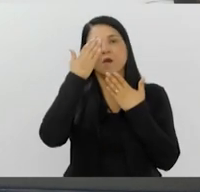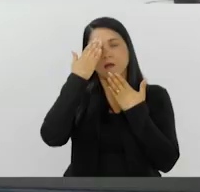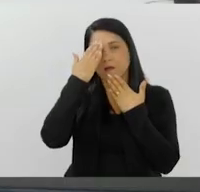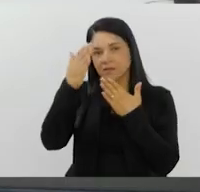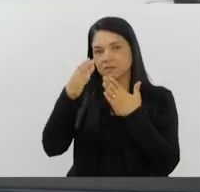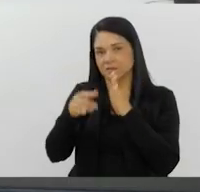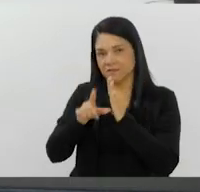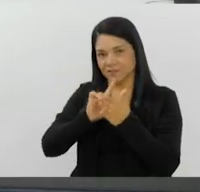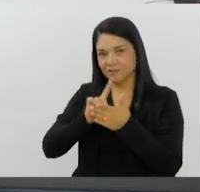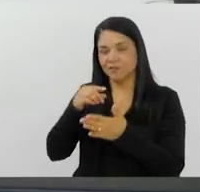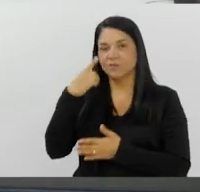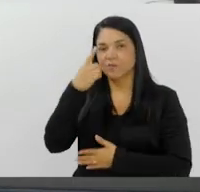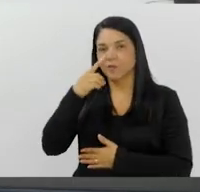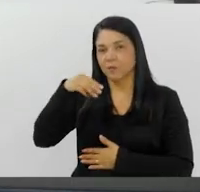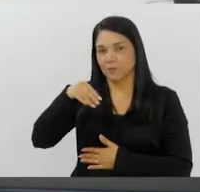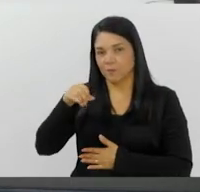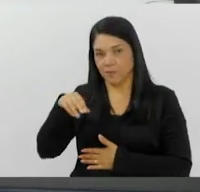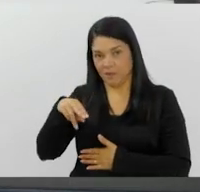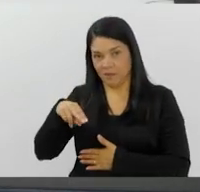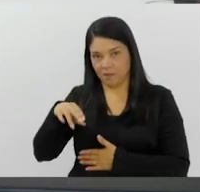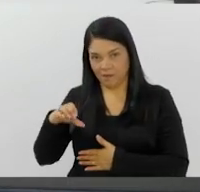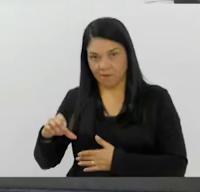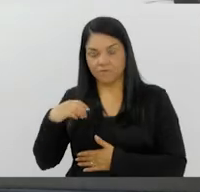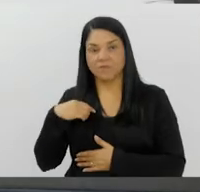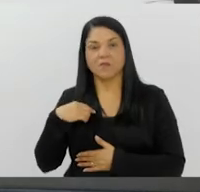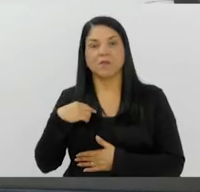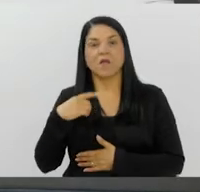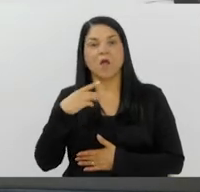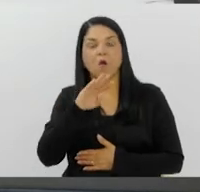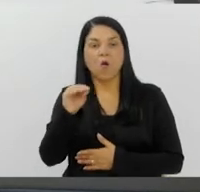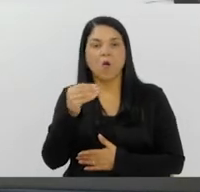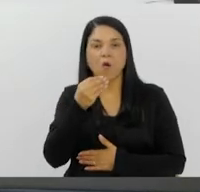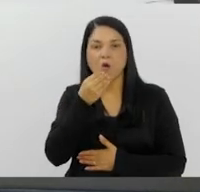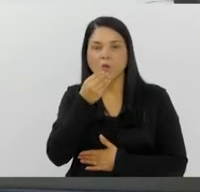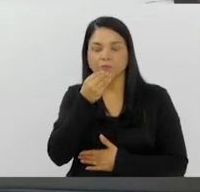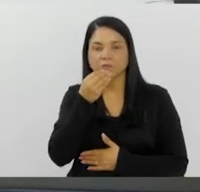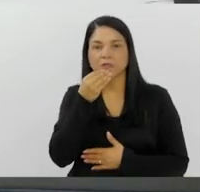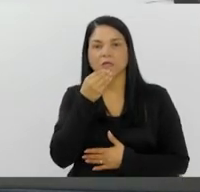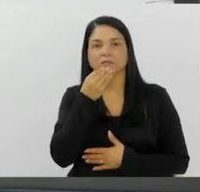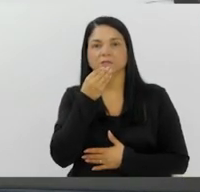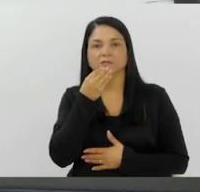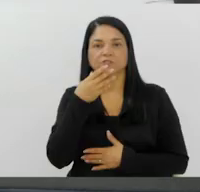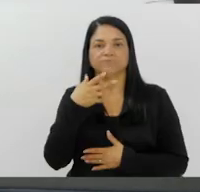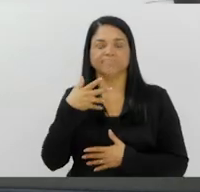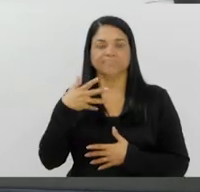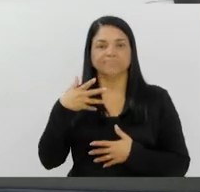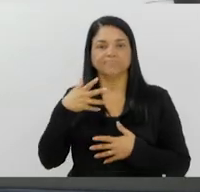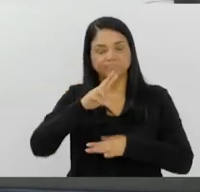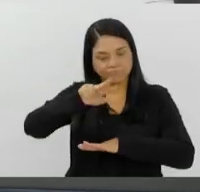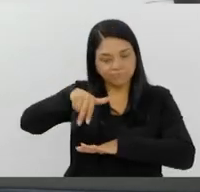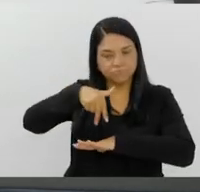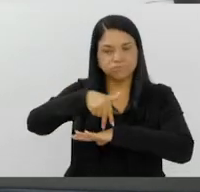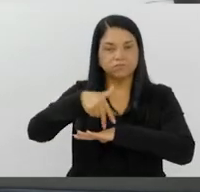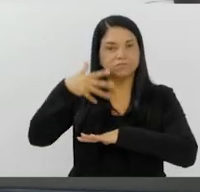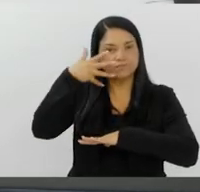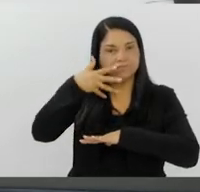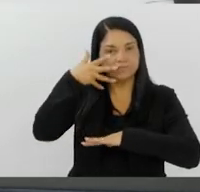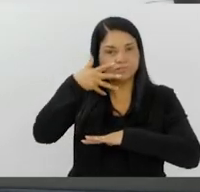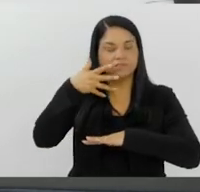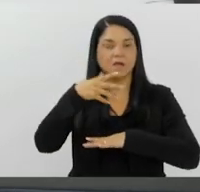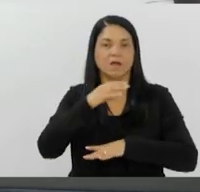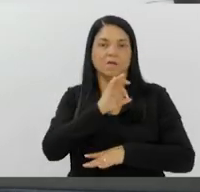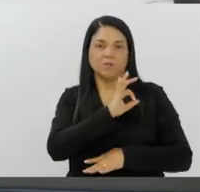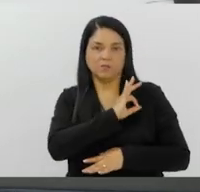ao deputado Carlos M A oportunidade de dar ouvidos à Corporação porque é fundamental nós que